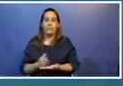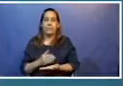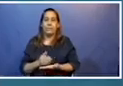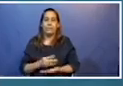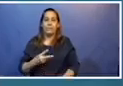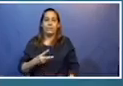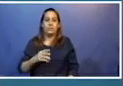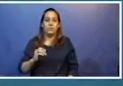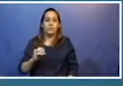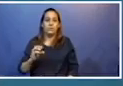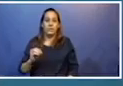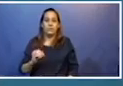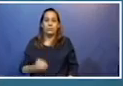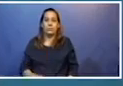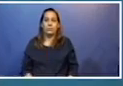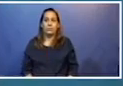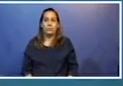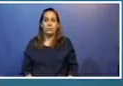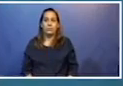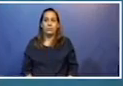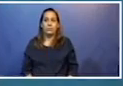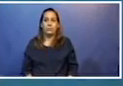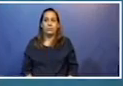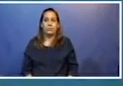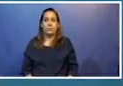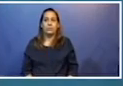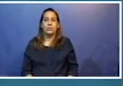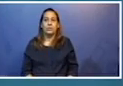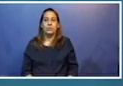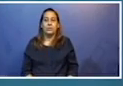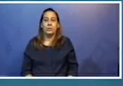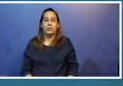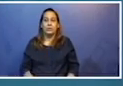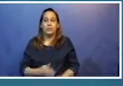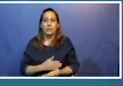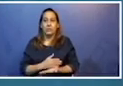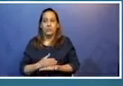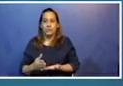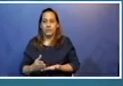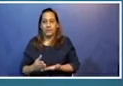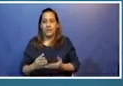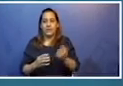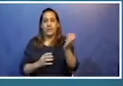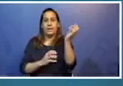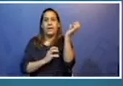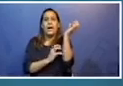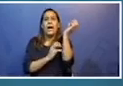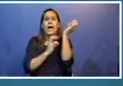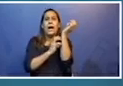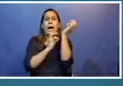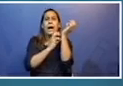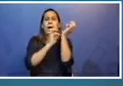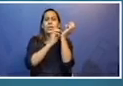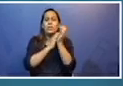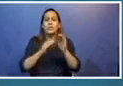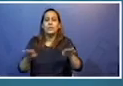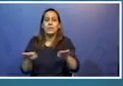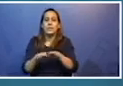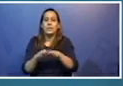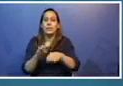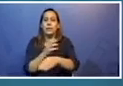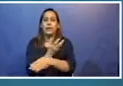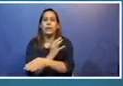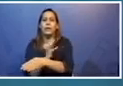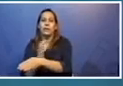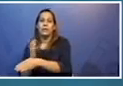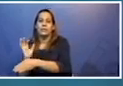Página 200, segundo ano. Módulo 20, nós vamos começar a estudar a caatinga e o cerrado. Vocês